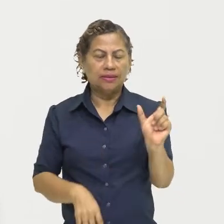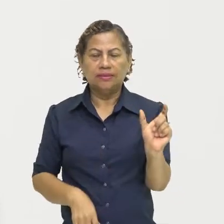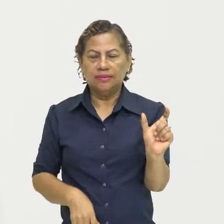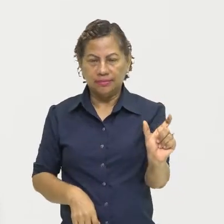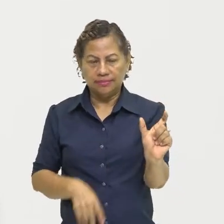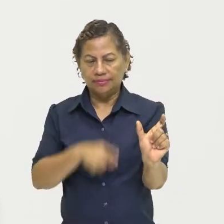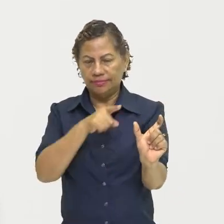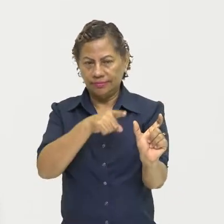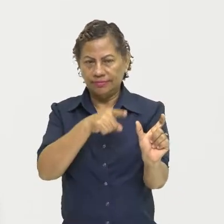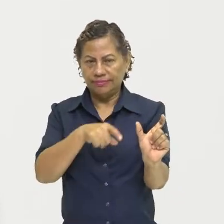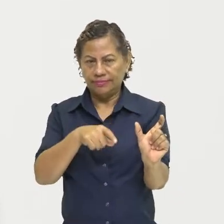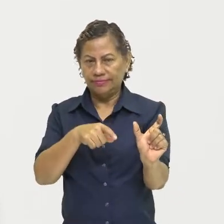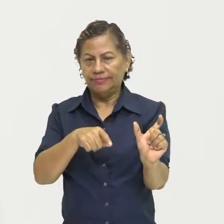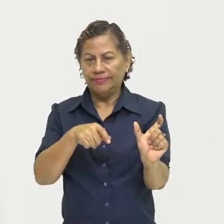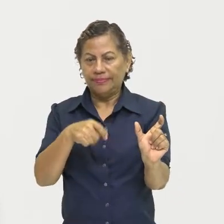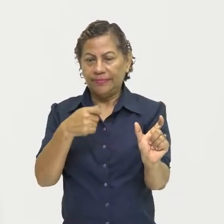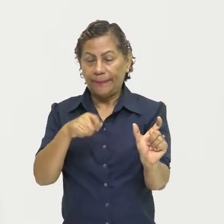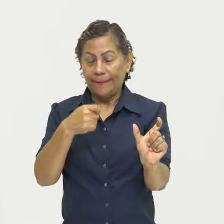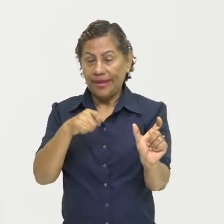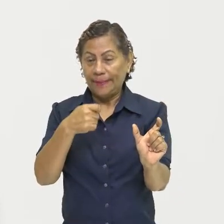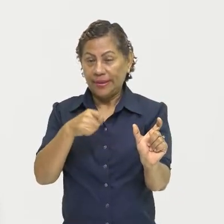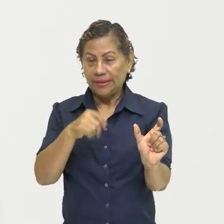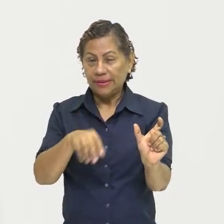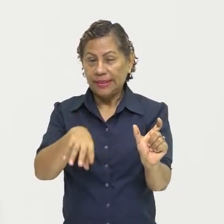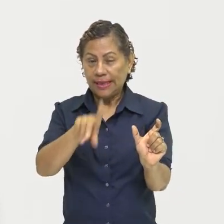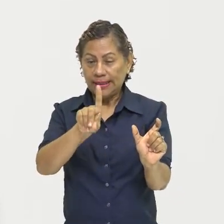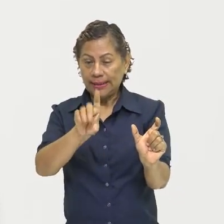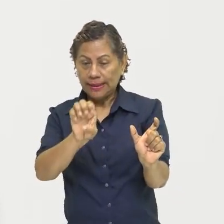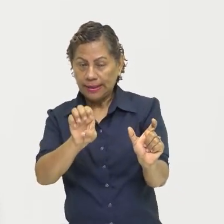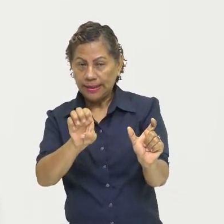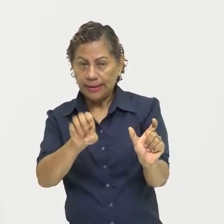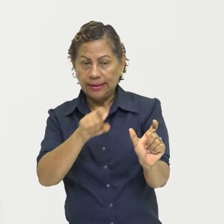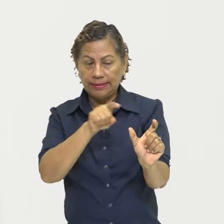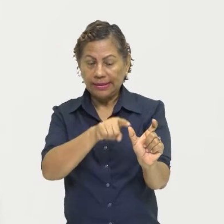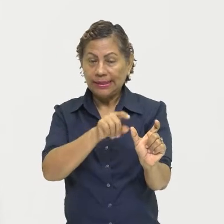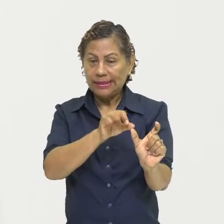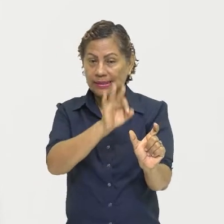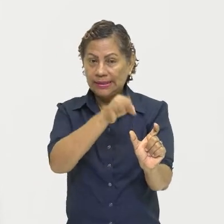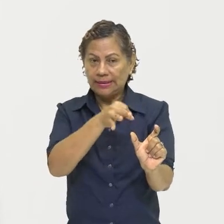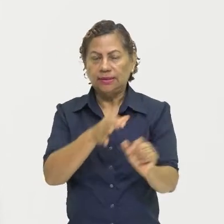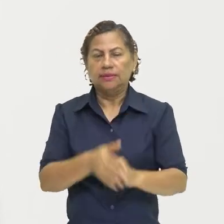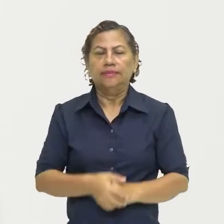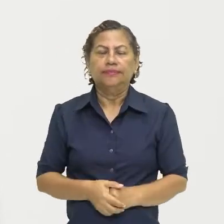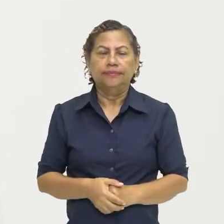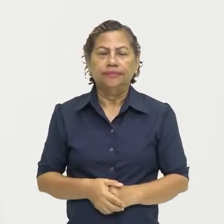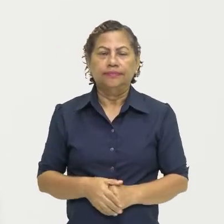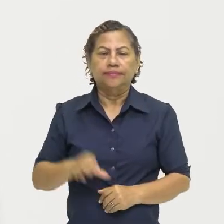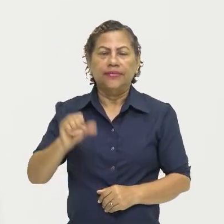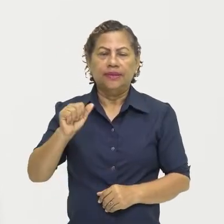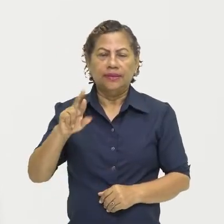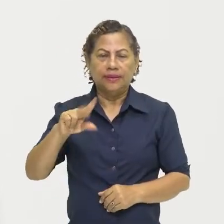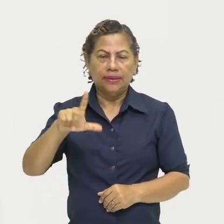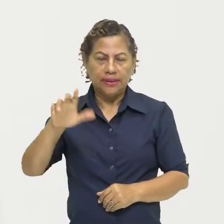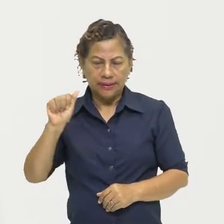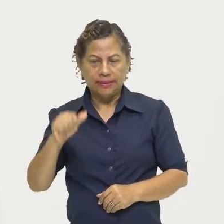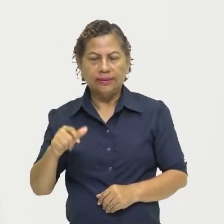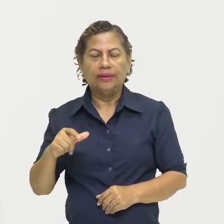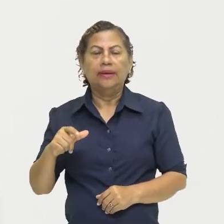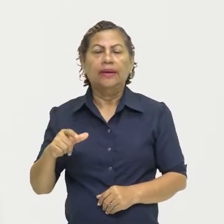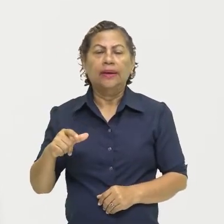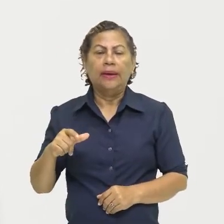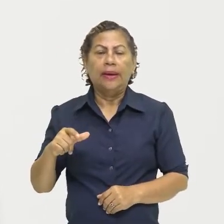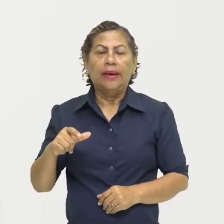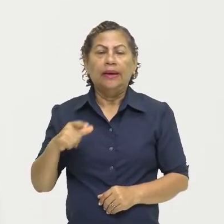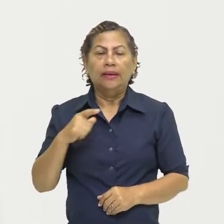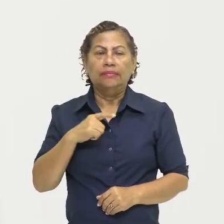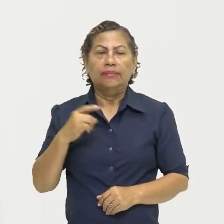pede uma preposição, certeza de algo, certeza de alguma coisa. Carla tem medo de cobra. Então,